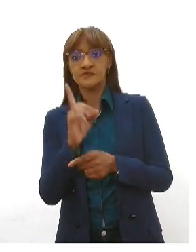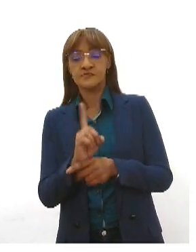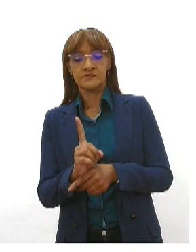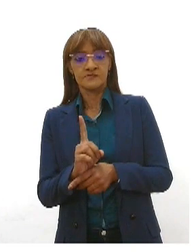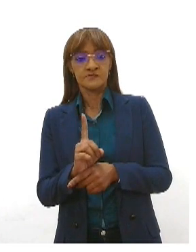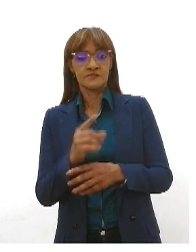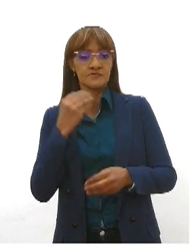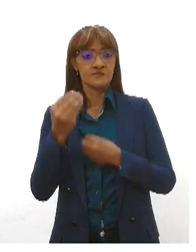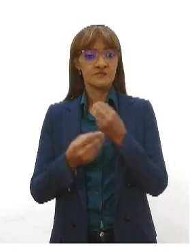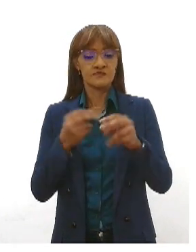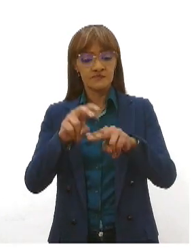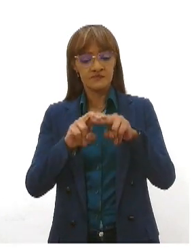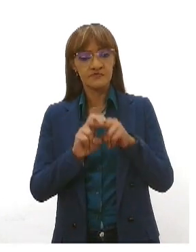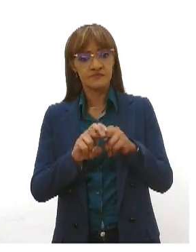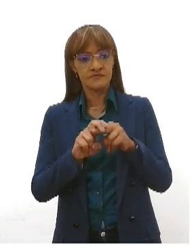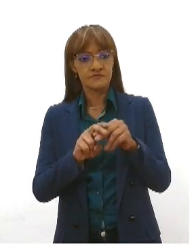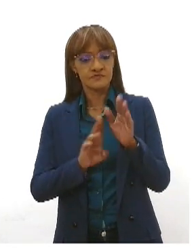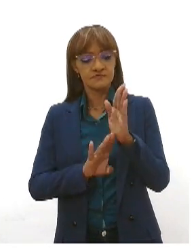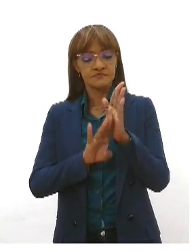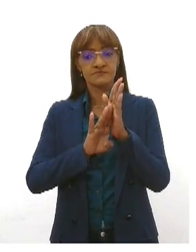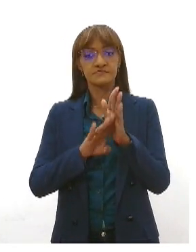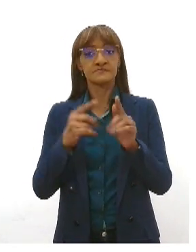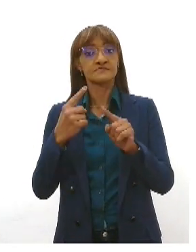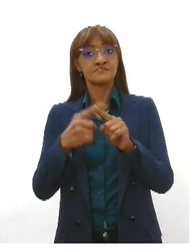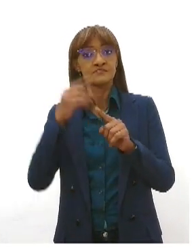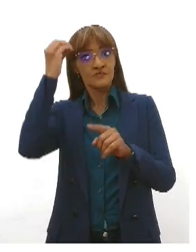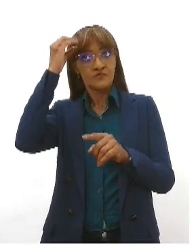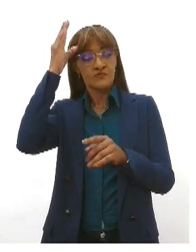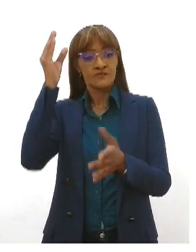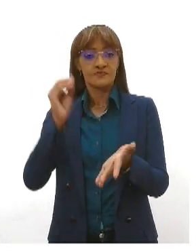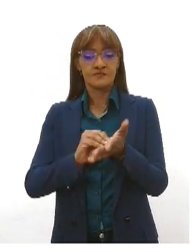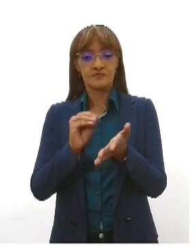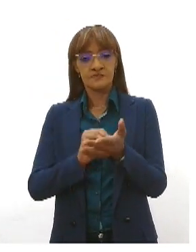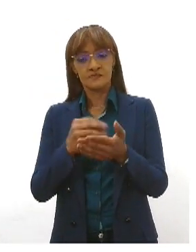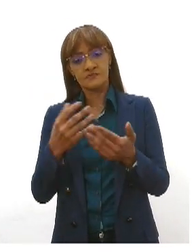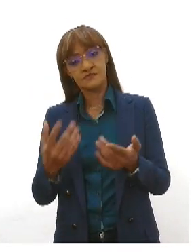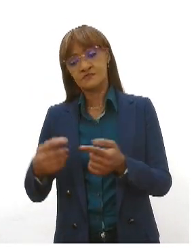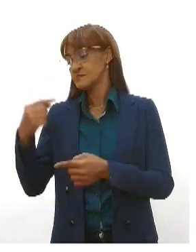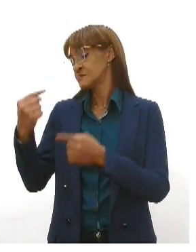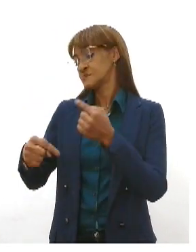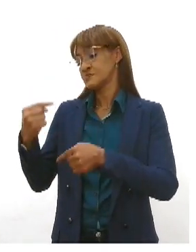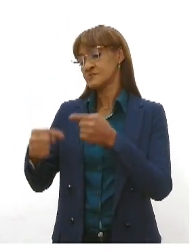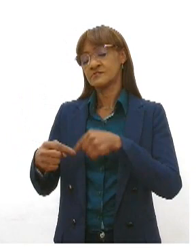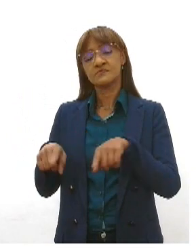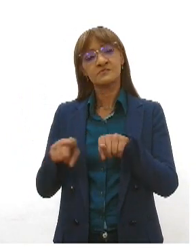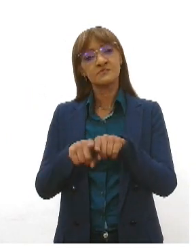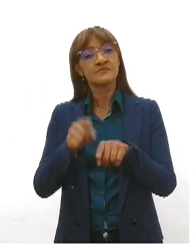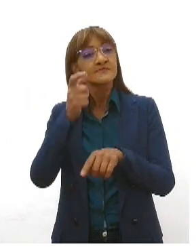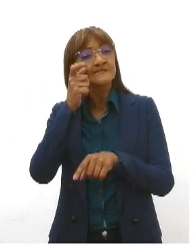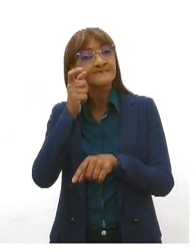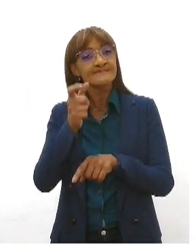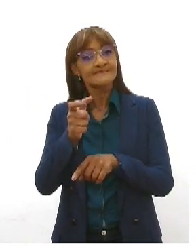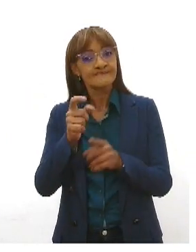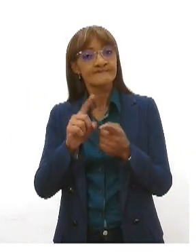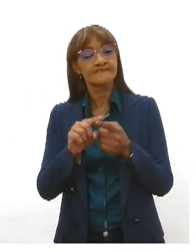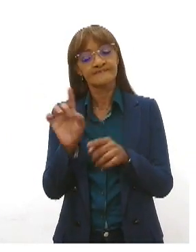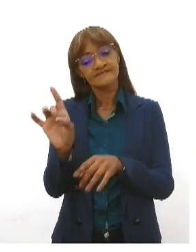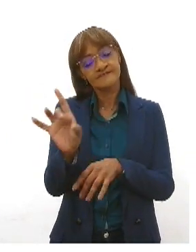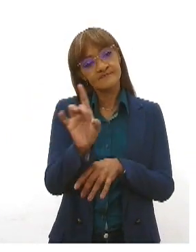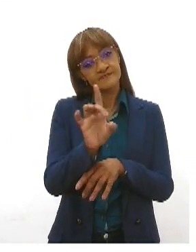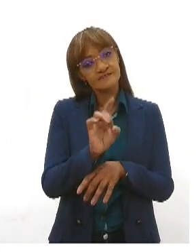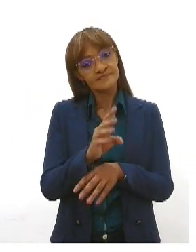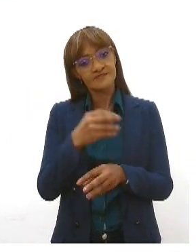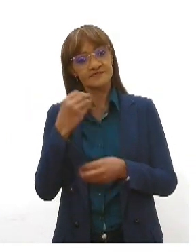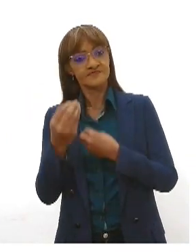pela falta de conhecimento, pela falta de discussão e pela falta de interesse mesmo de cada um de saber como anda a saúde do